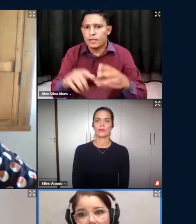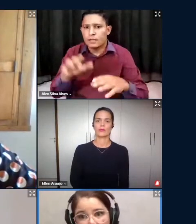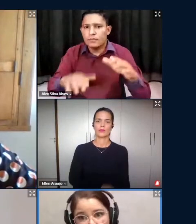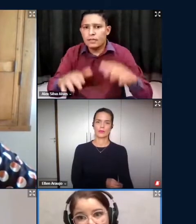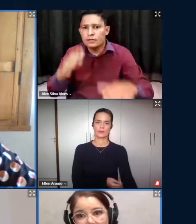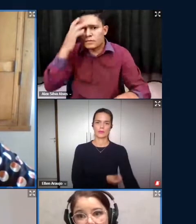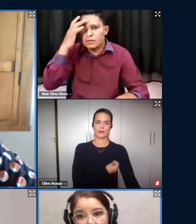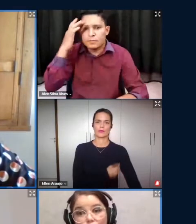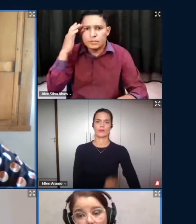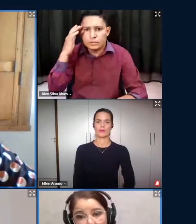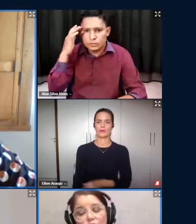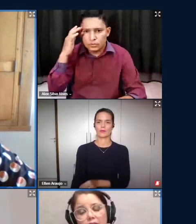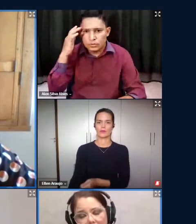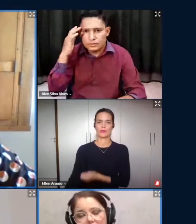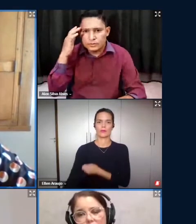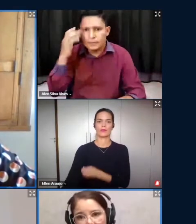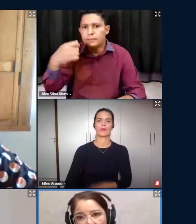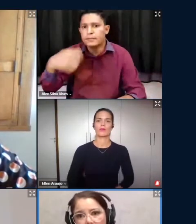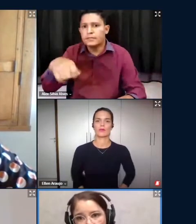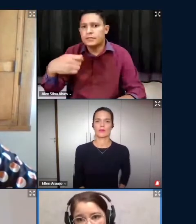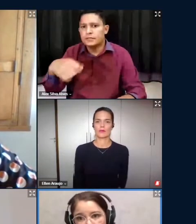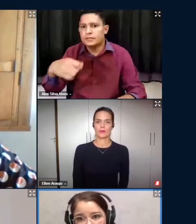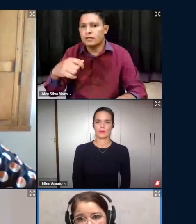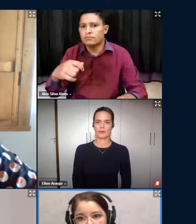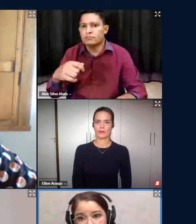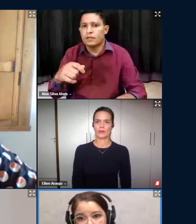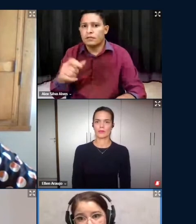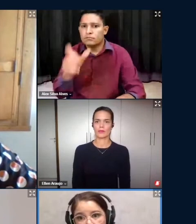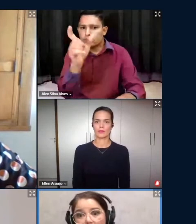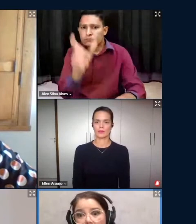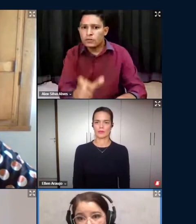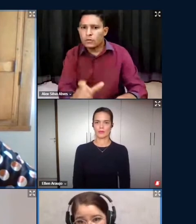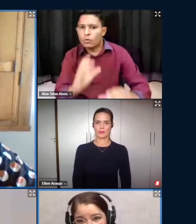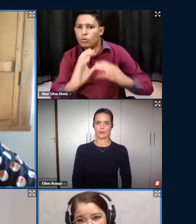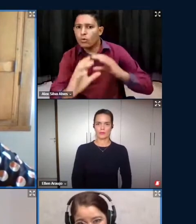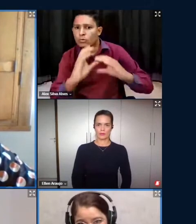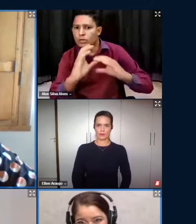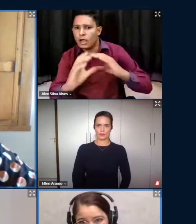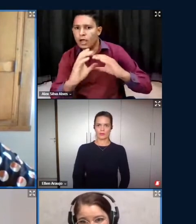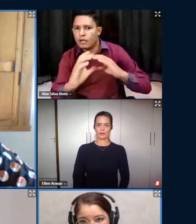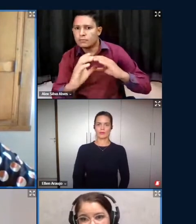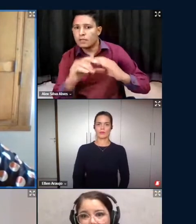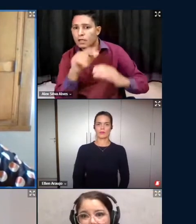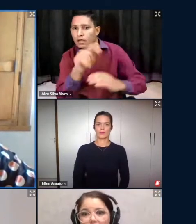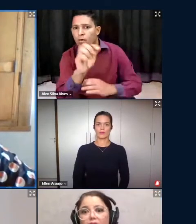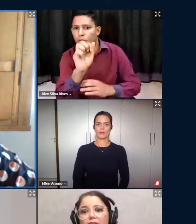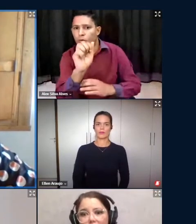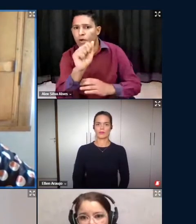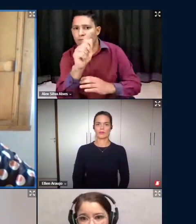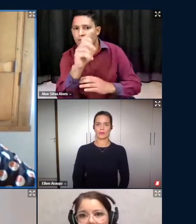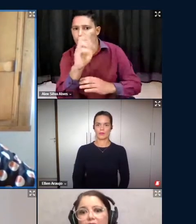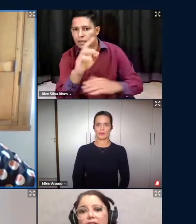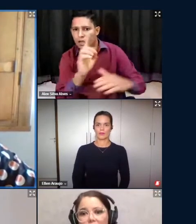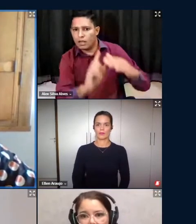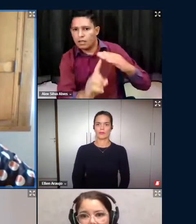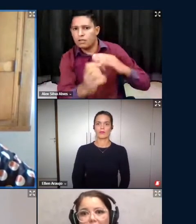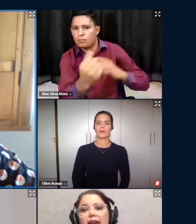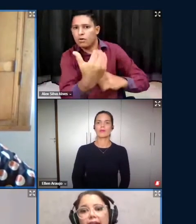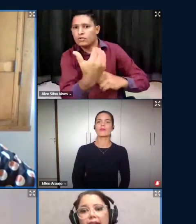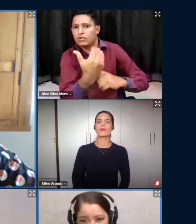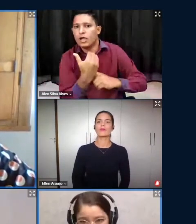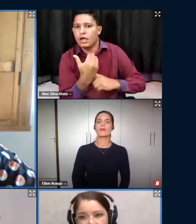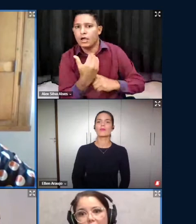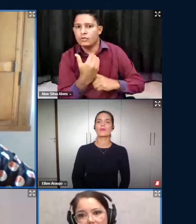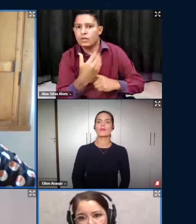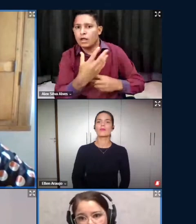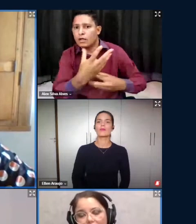utilizar o avatar. E é muito comum na área de informática utilizar esse avatar. Ah. Na área de informática se utiliza isso,